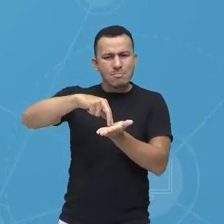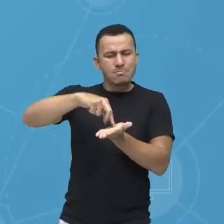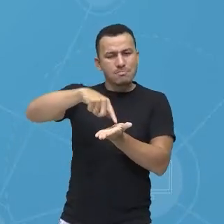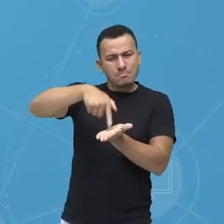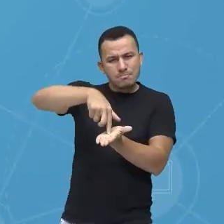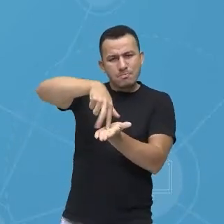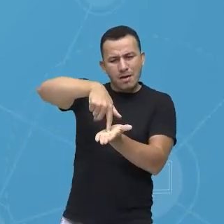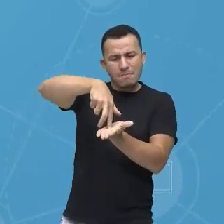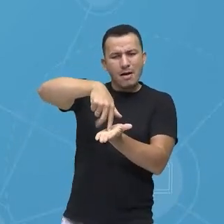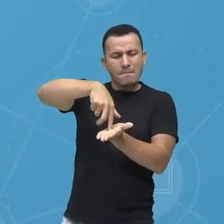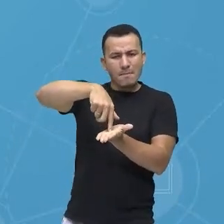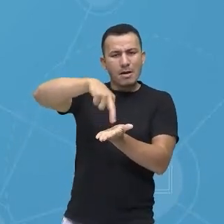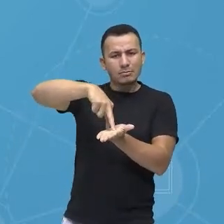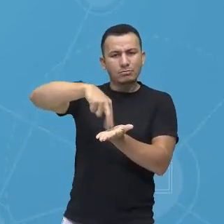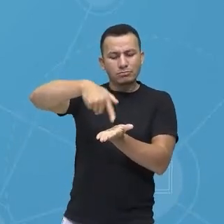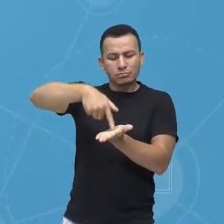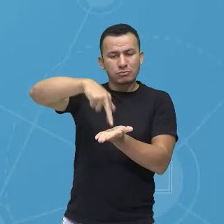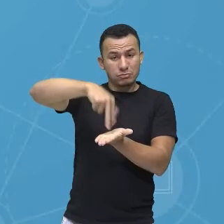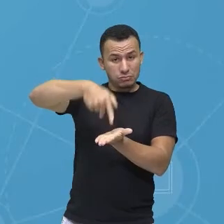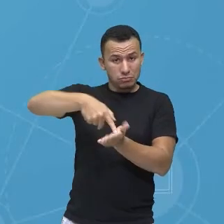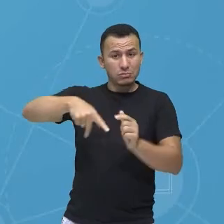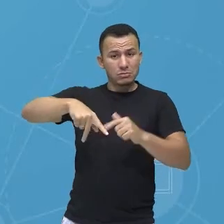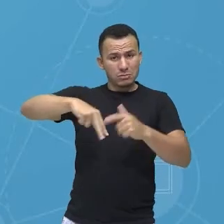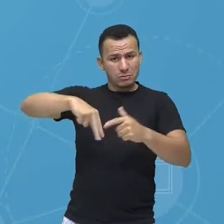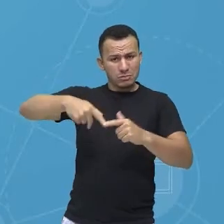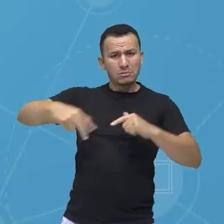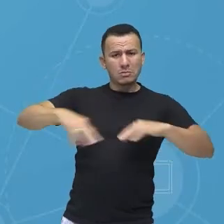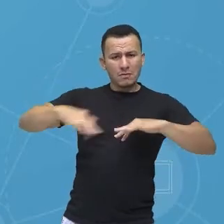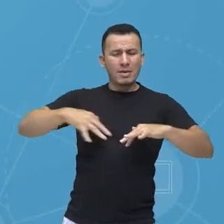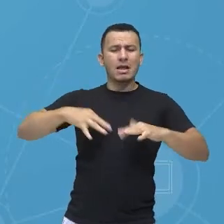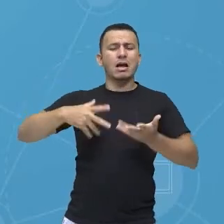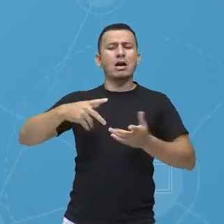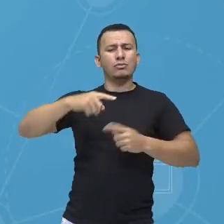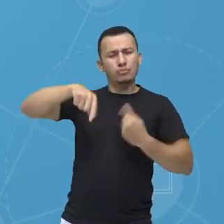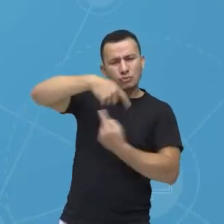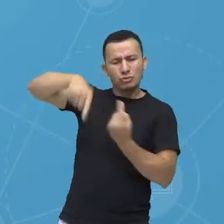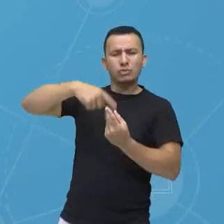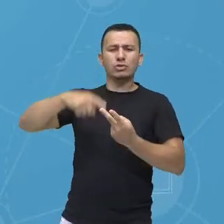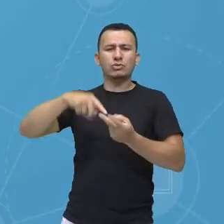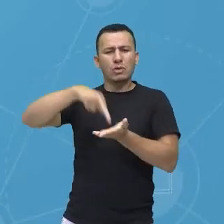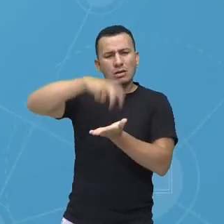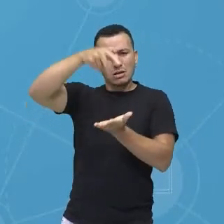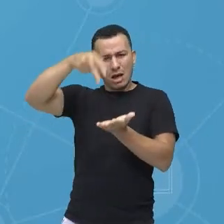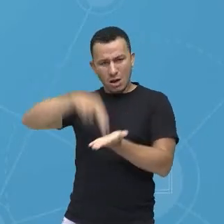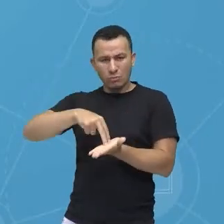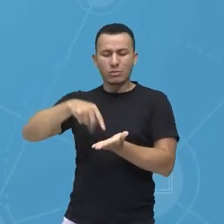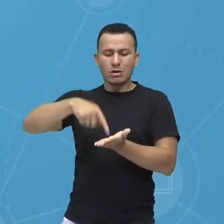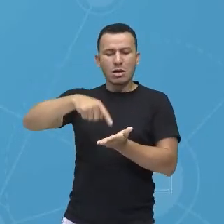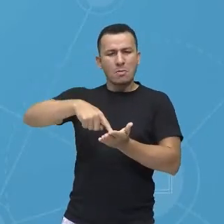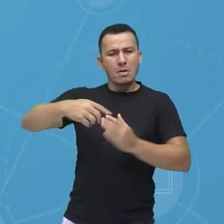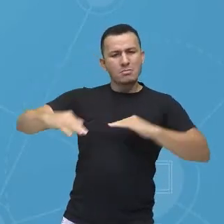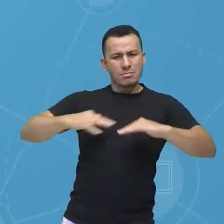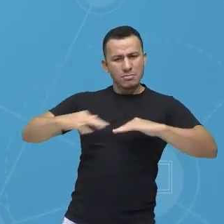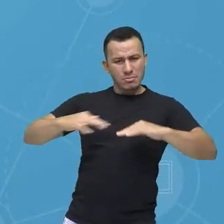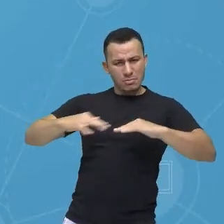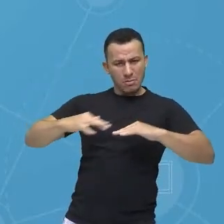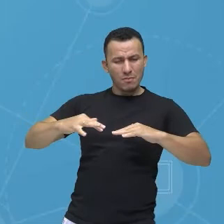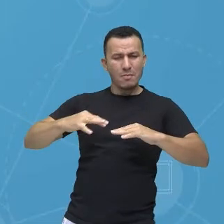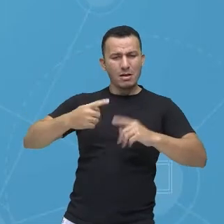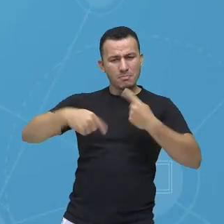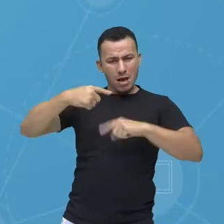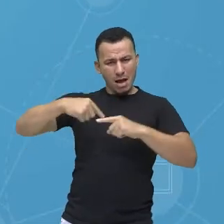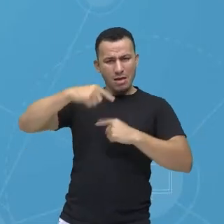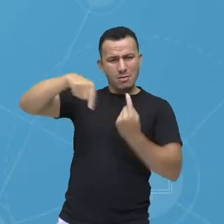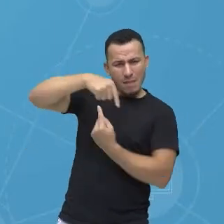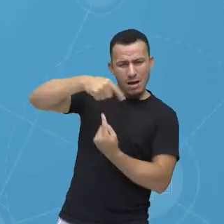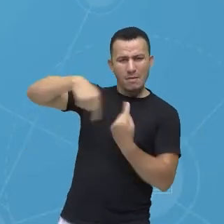manobras com os pés, né, saltos, giro da prancha, né, do shape no